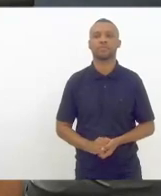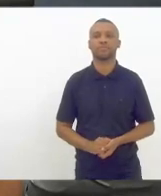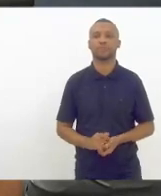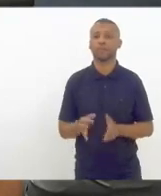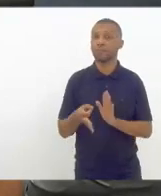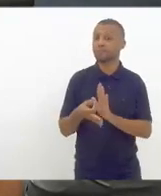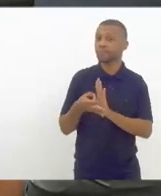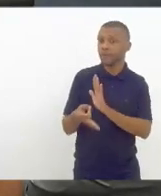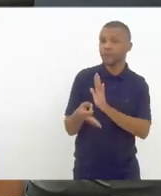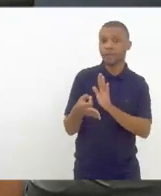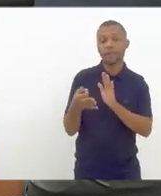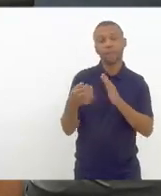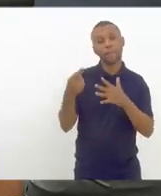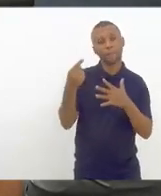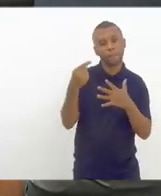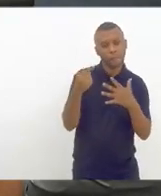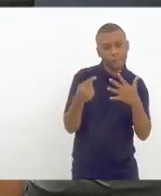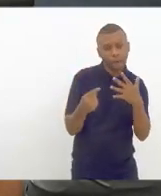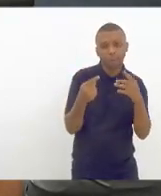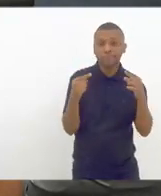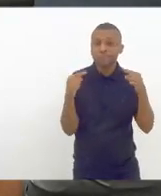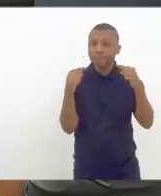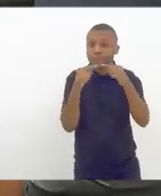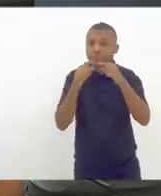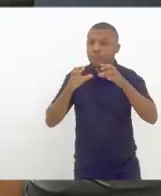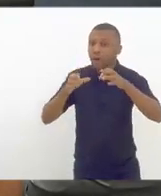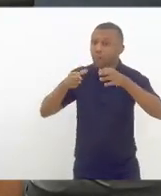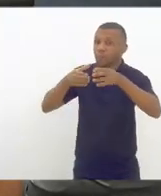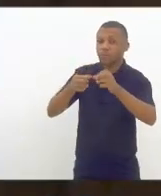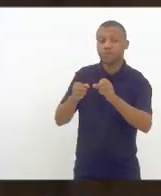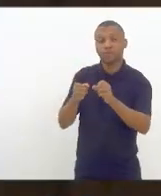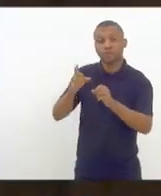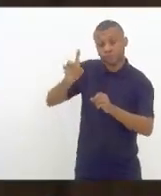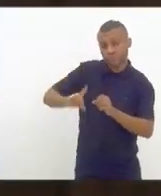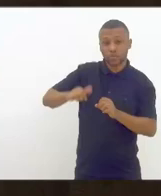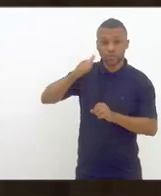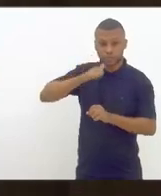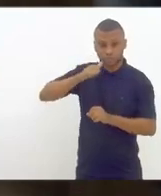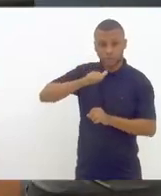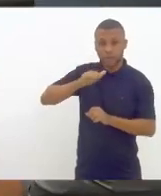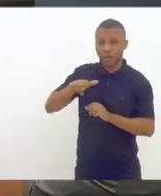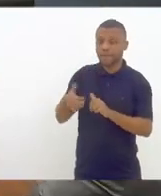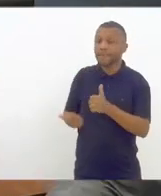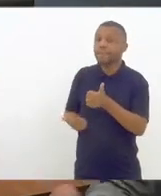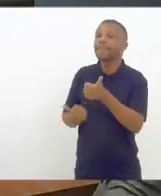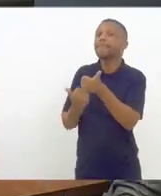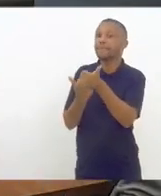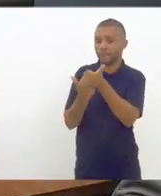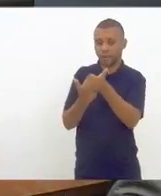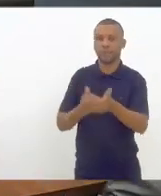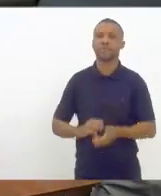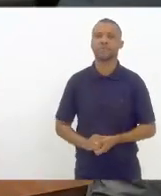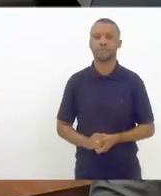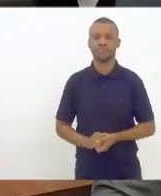Parecer nos termos da Comissão de Direitos da Mulher, favorável.